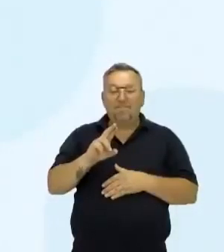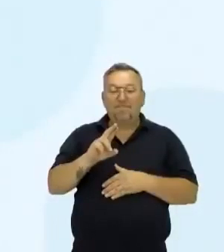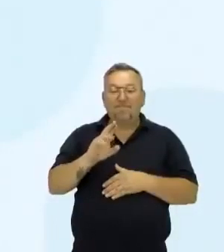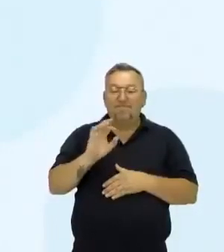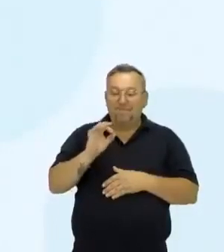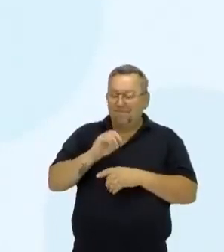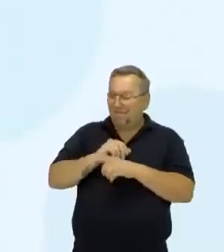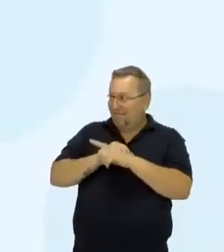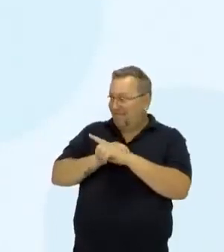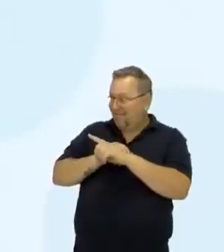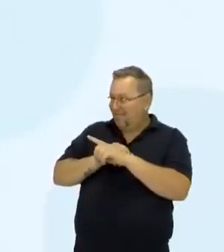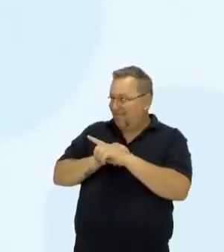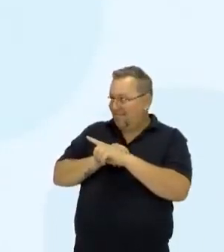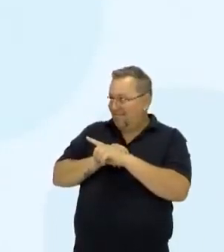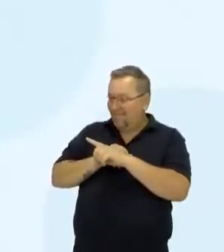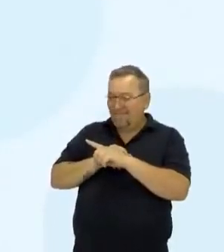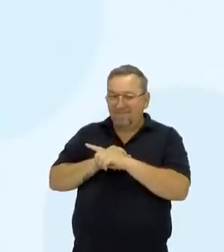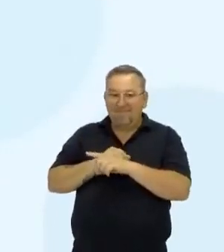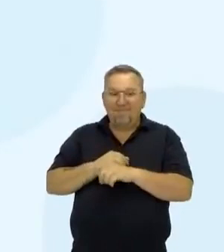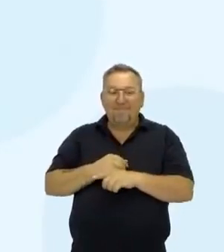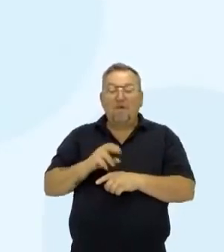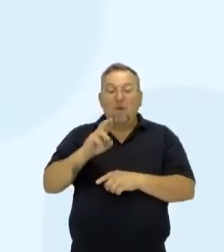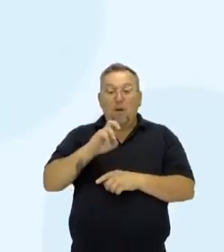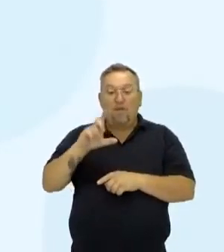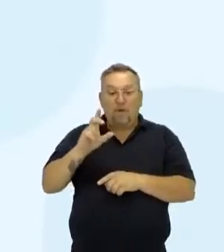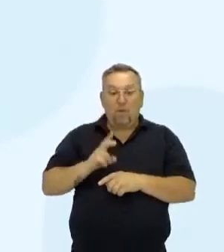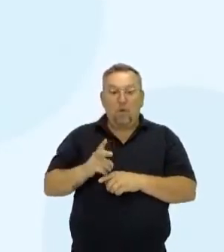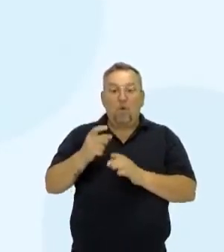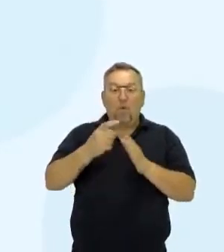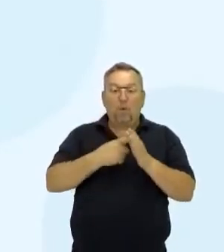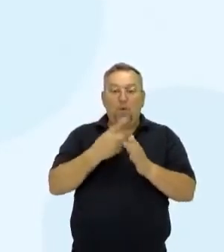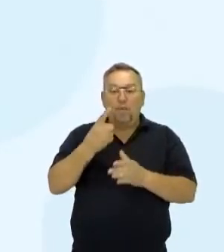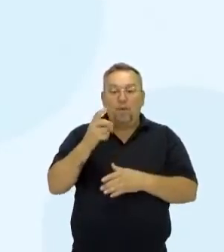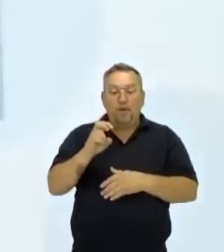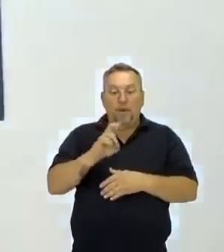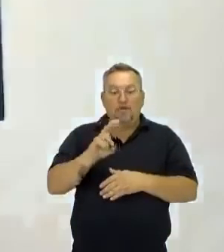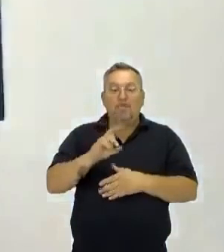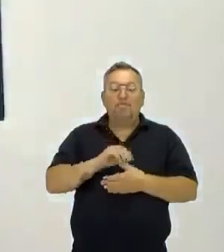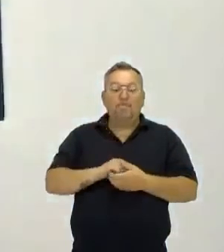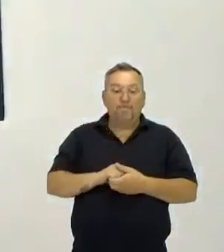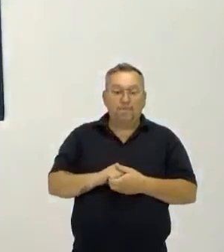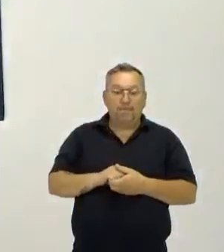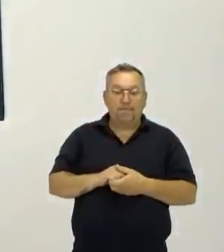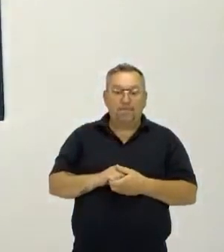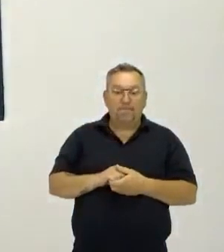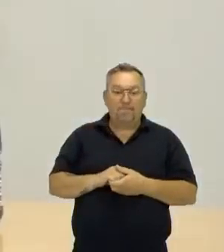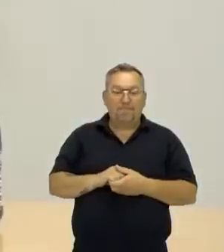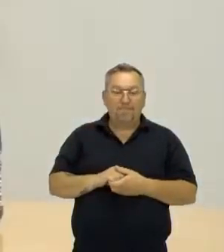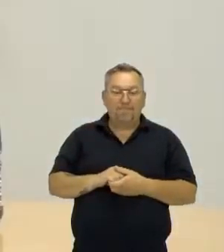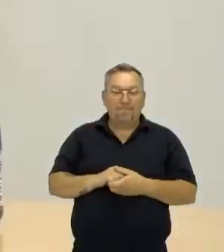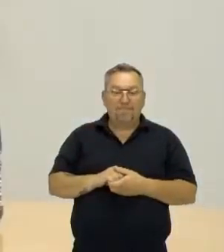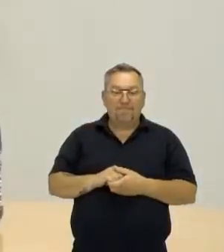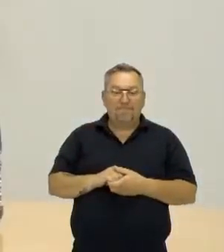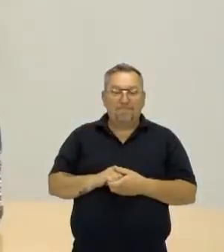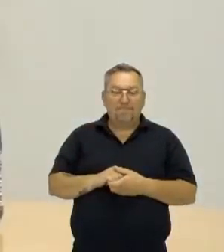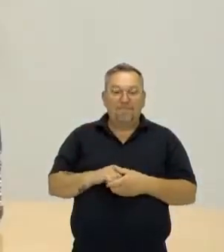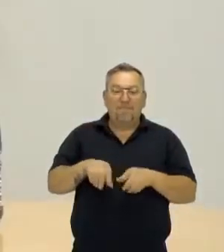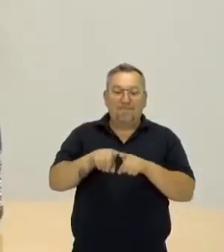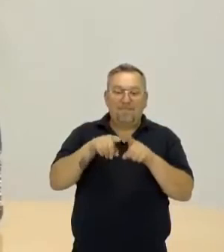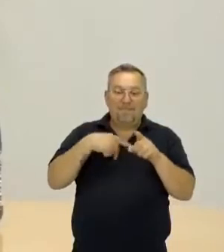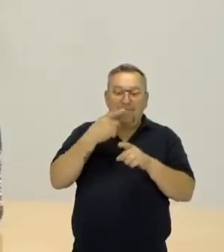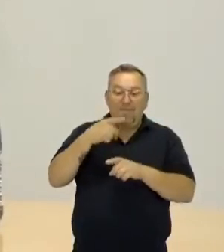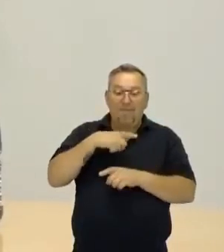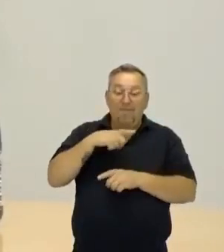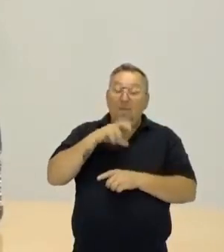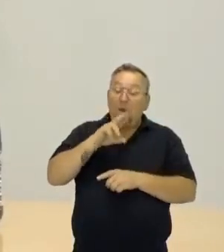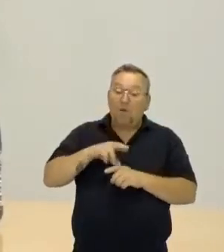aí, beleza? Então, Rafael continua com uma dívida de R$15. Beleza, Vivi? Beleza. Eu gosto também de falar assim, eu uso